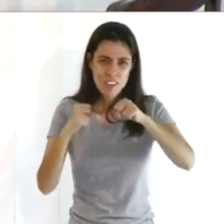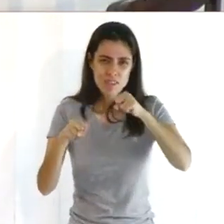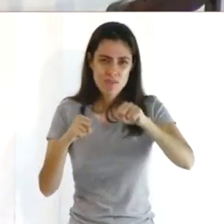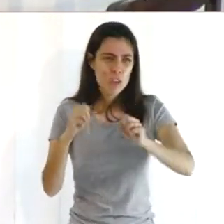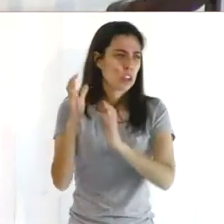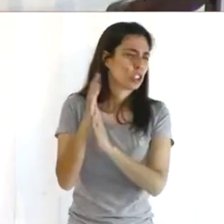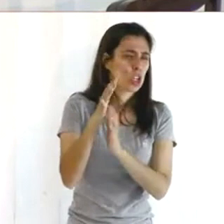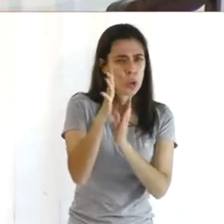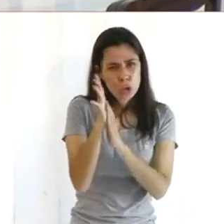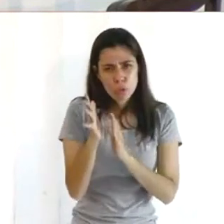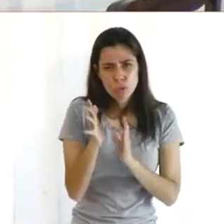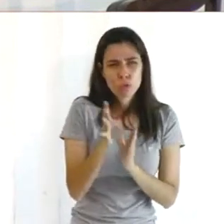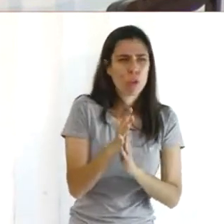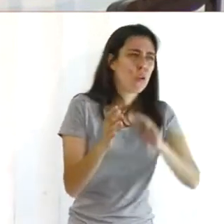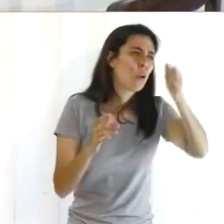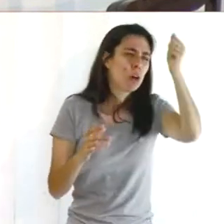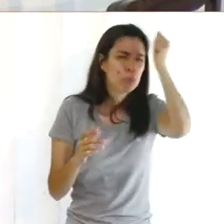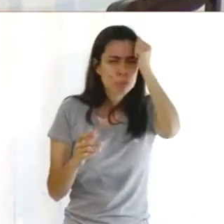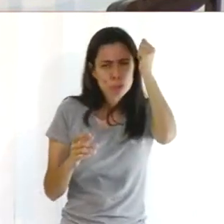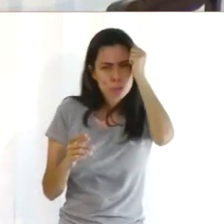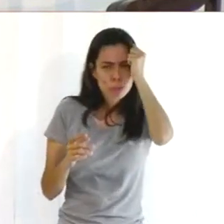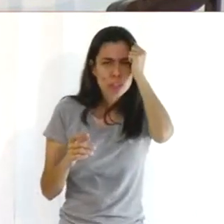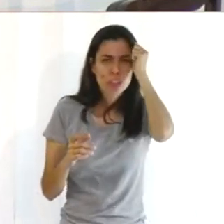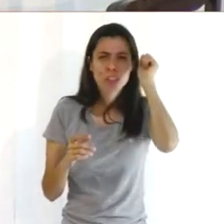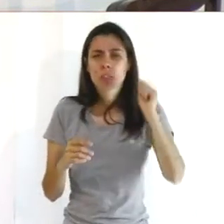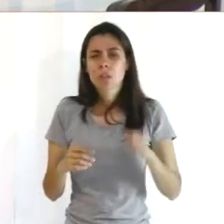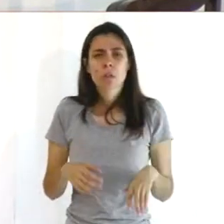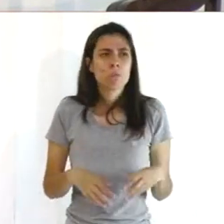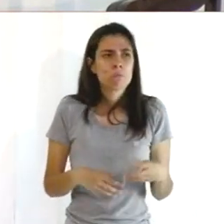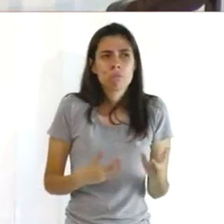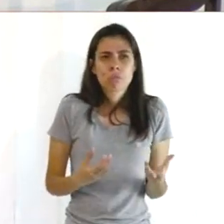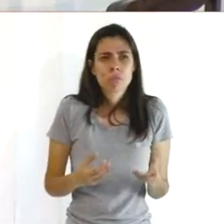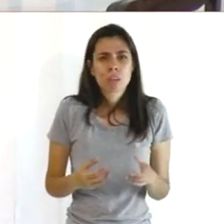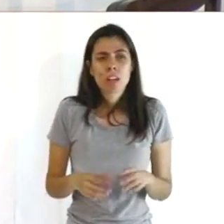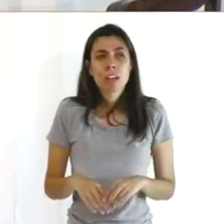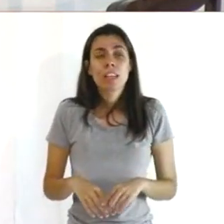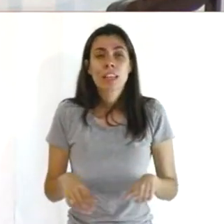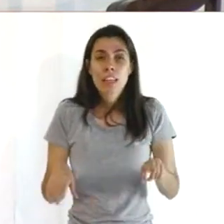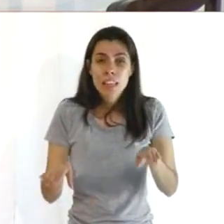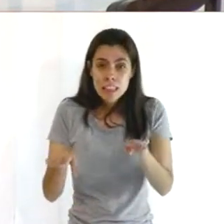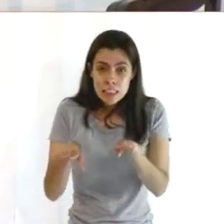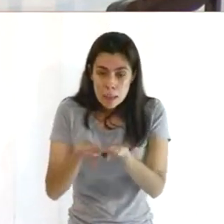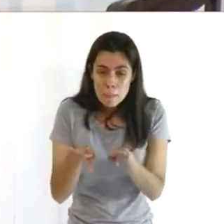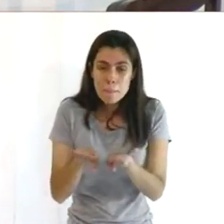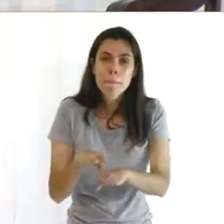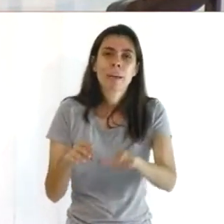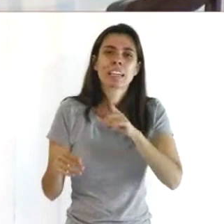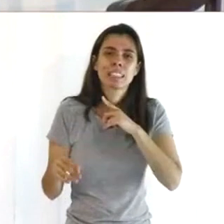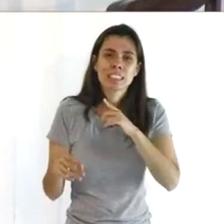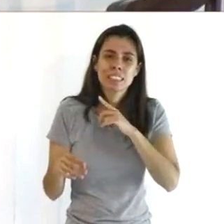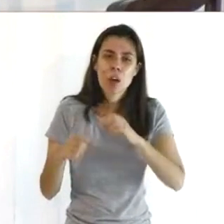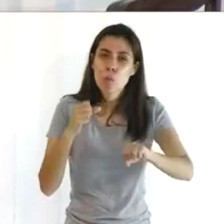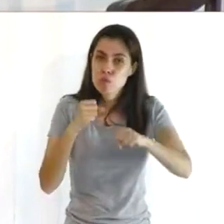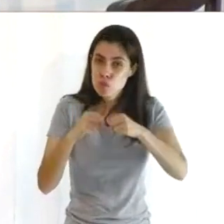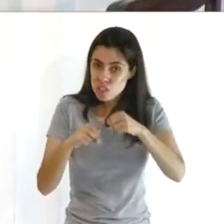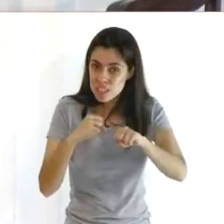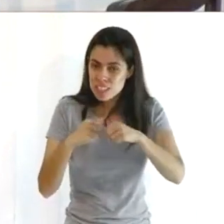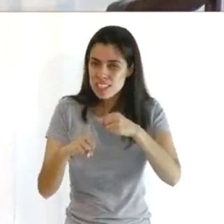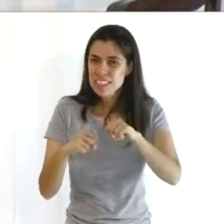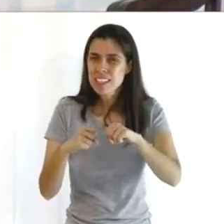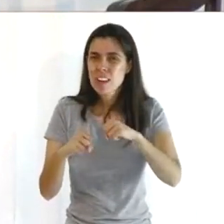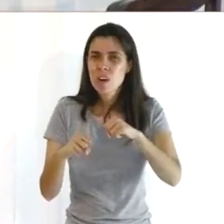de imprecatórios, mas nós vemos sobretudo Davi muitas vezes pedindo socorro ao Senhor, pedindo por livramento, pedindo que o